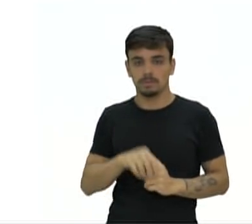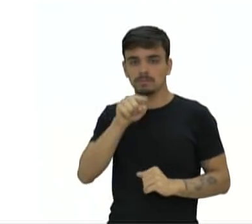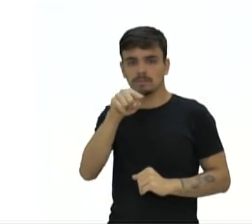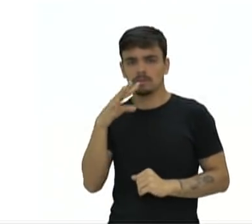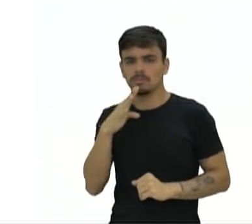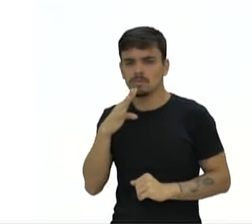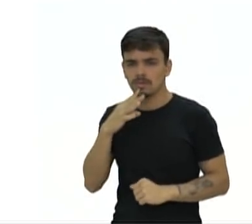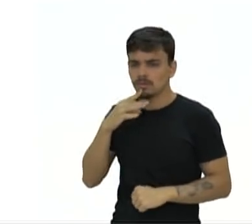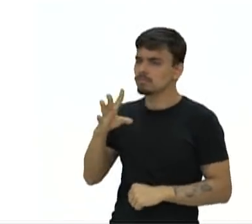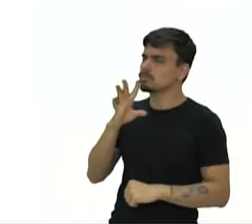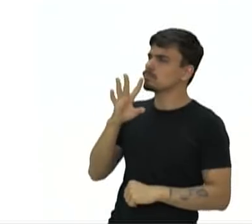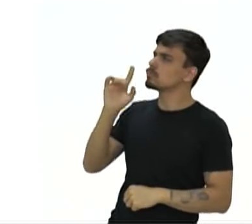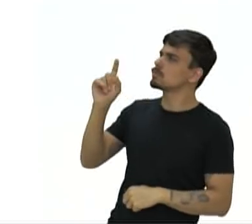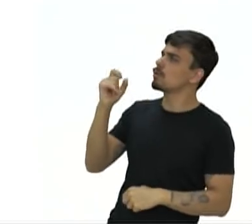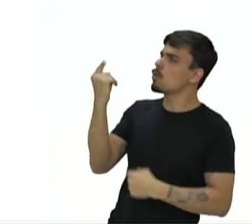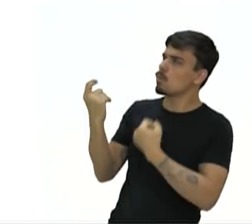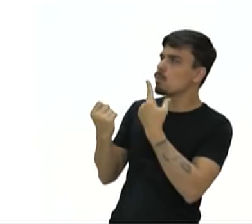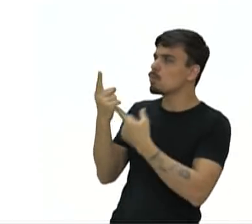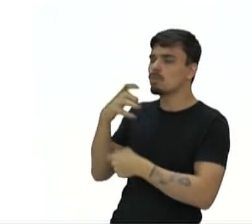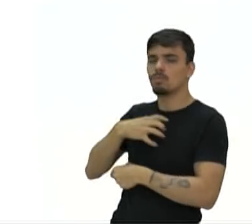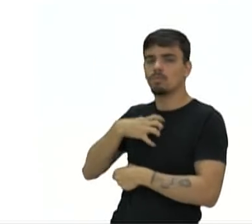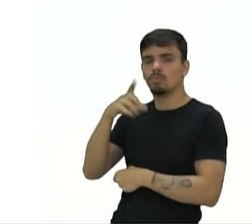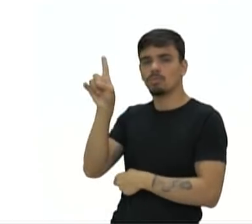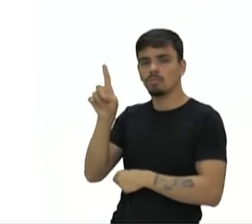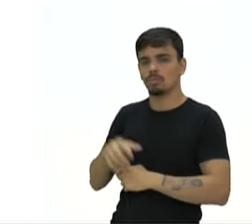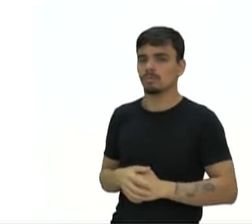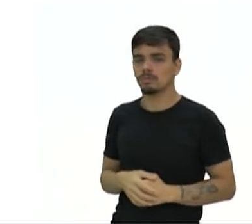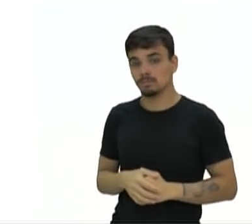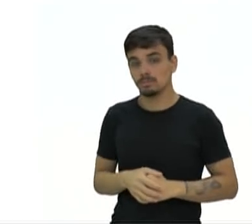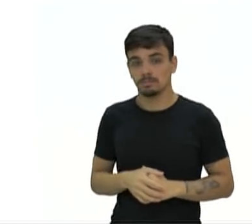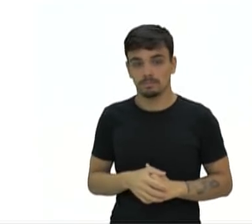Conseguiria reconhecer algum tipo de